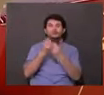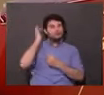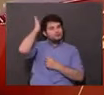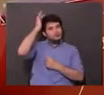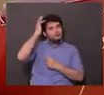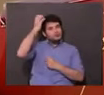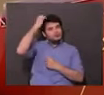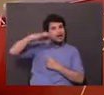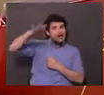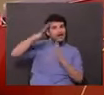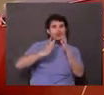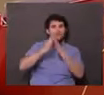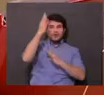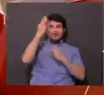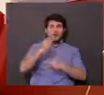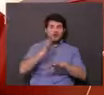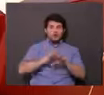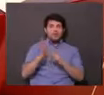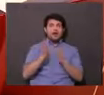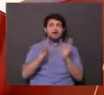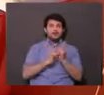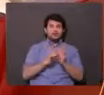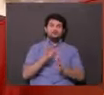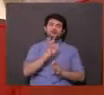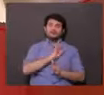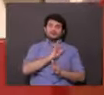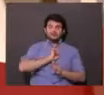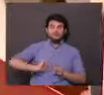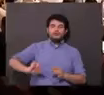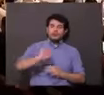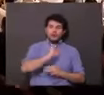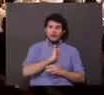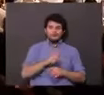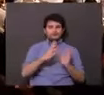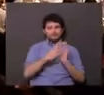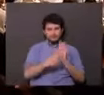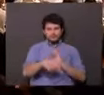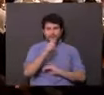nos reinos dos céus. Por Cristo nosso Senhor.